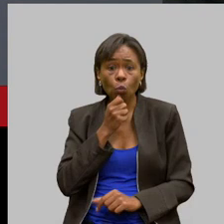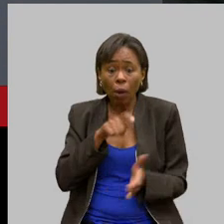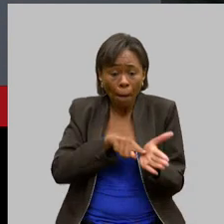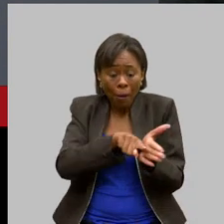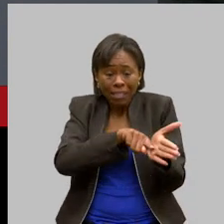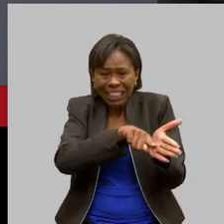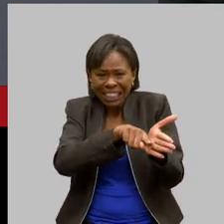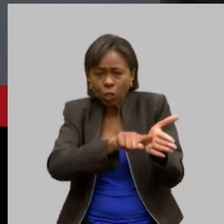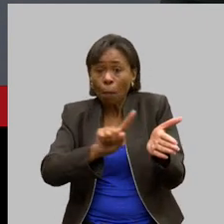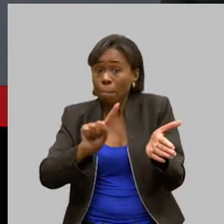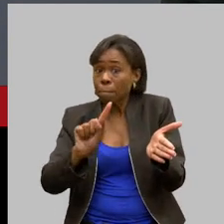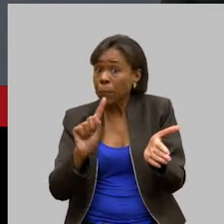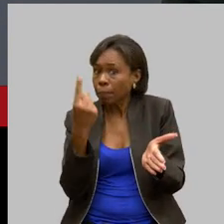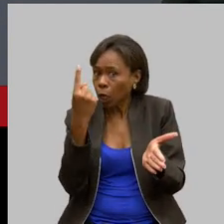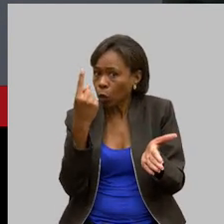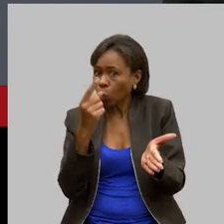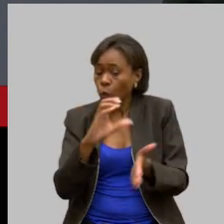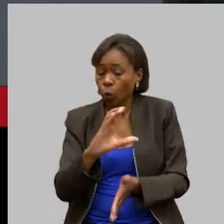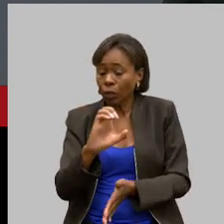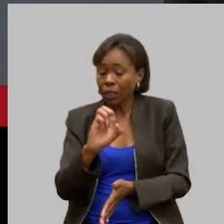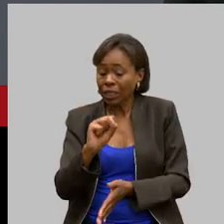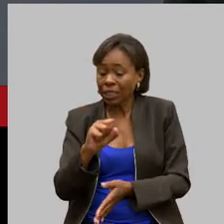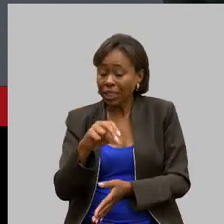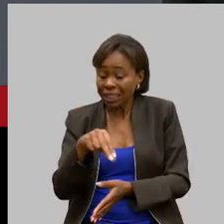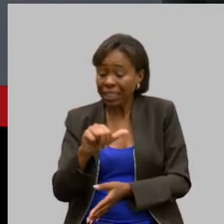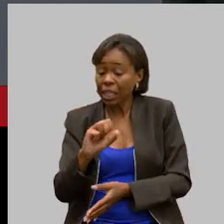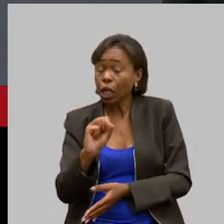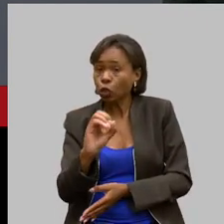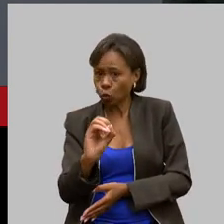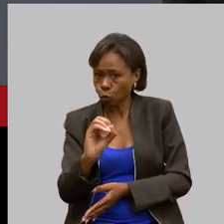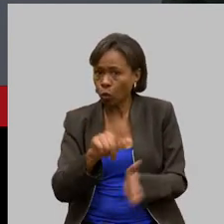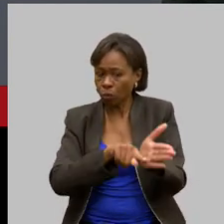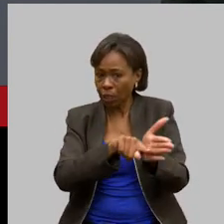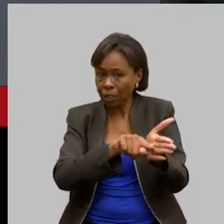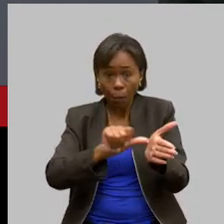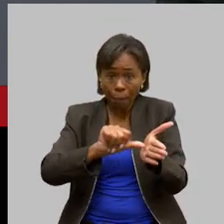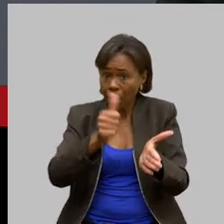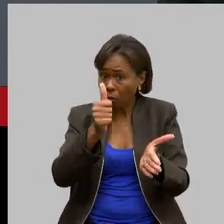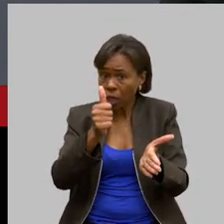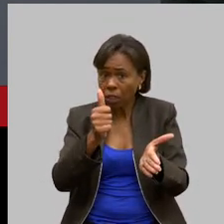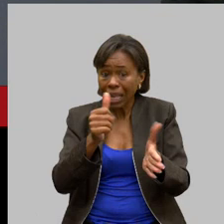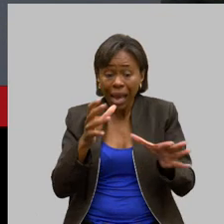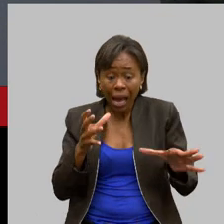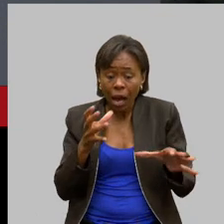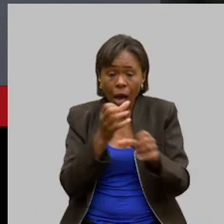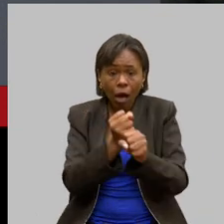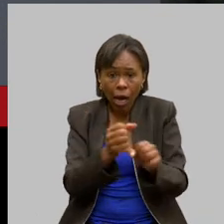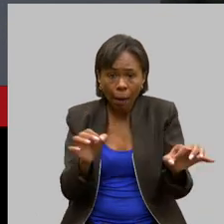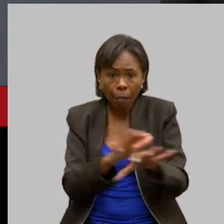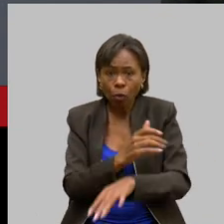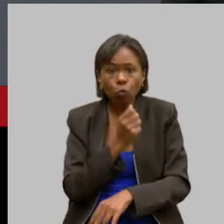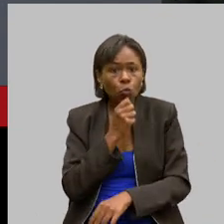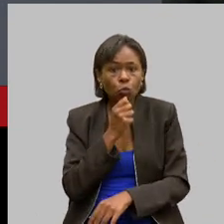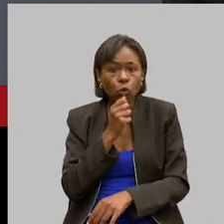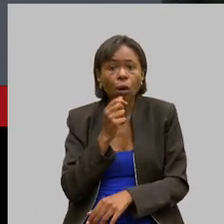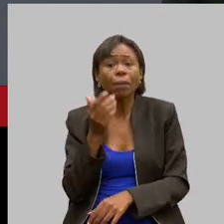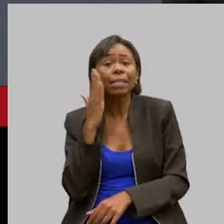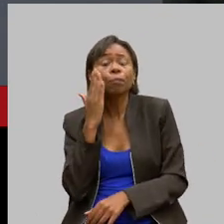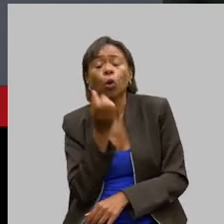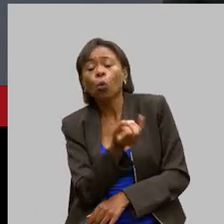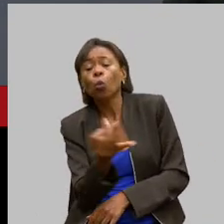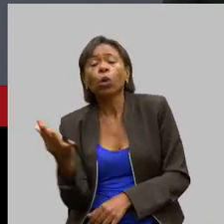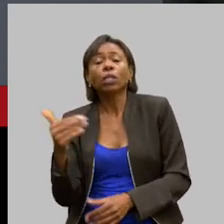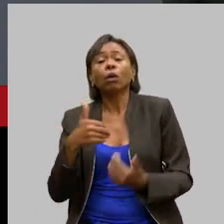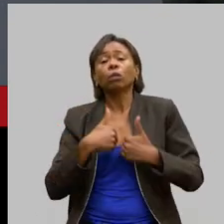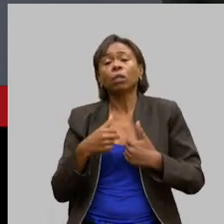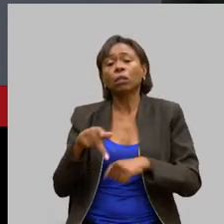senso que para trazer dados concretos de qual é a real população autista no país a